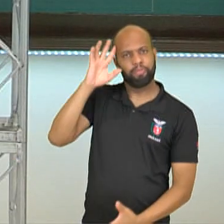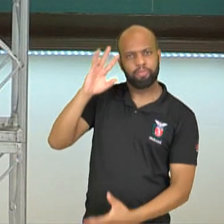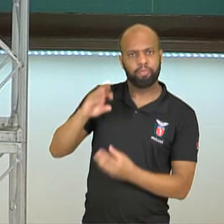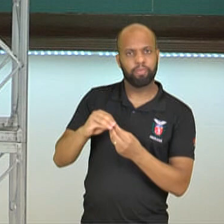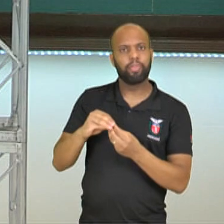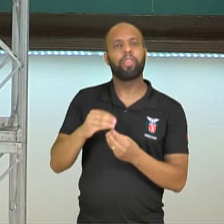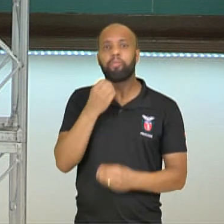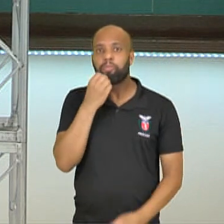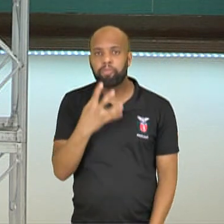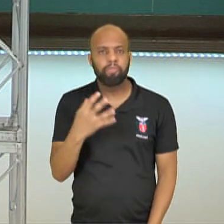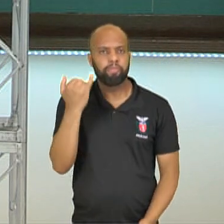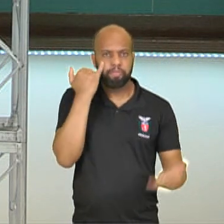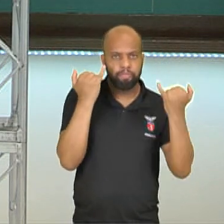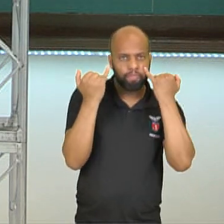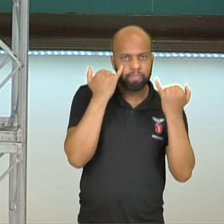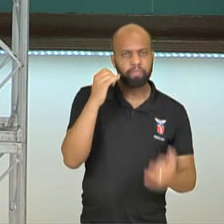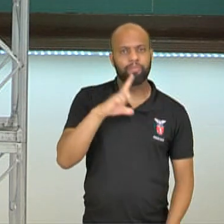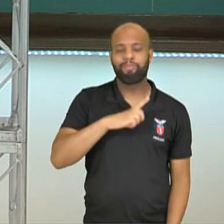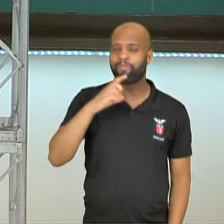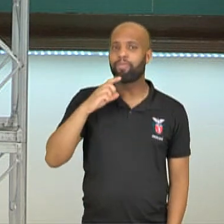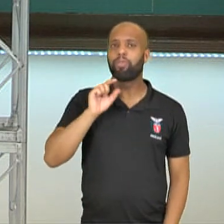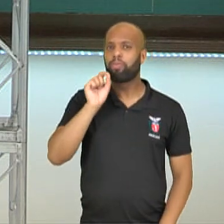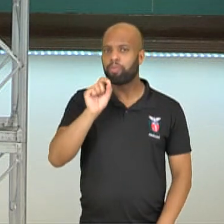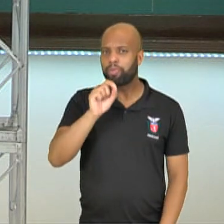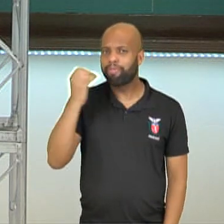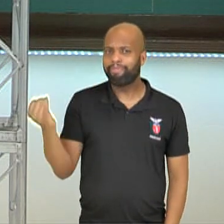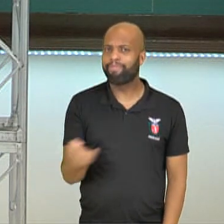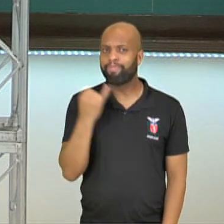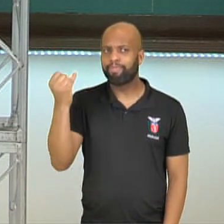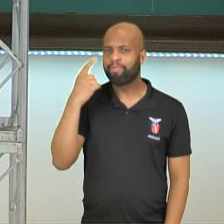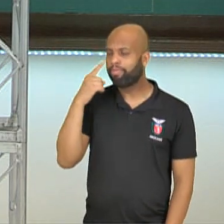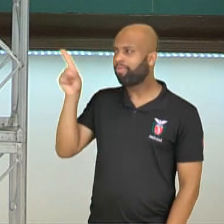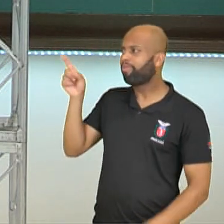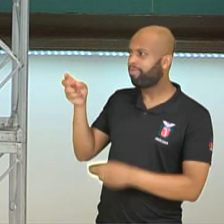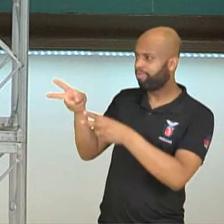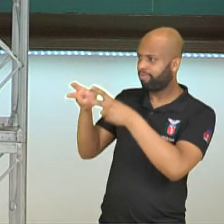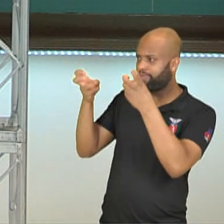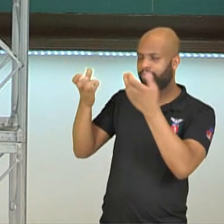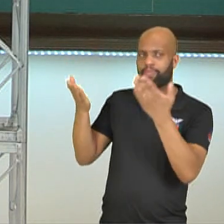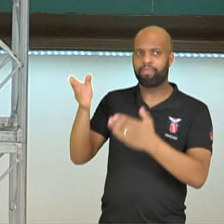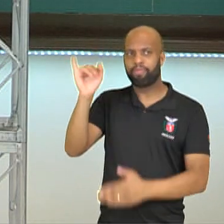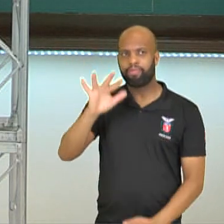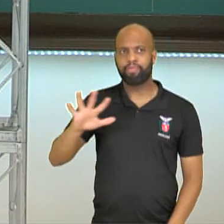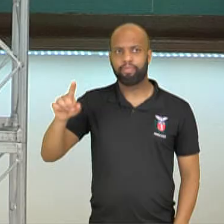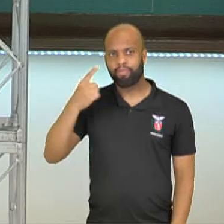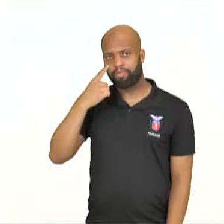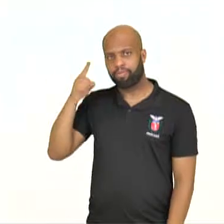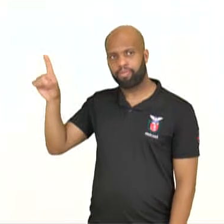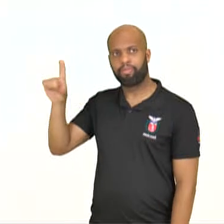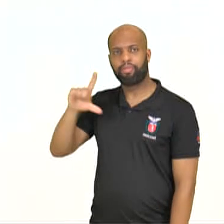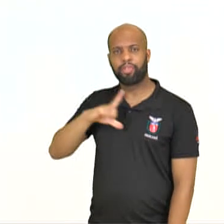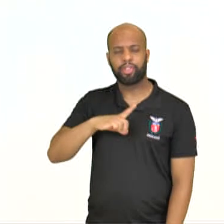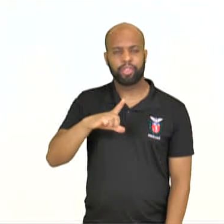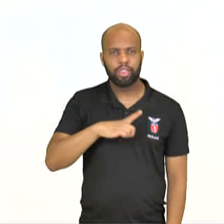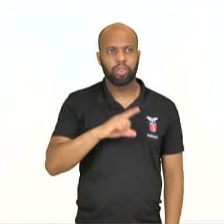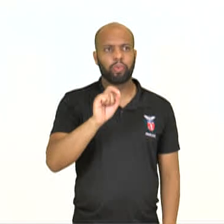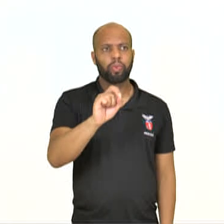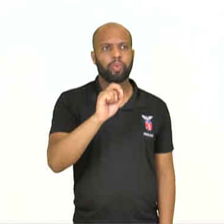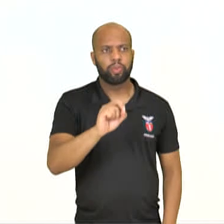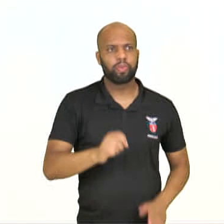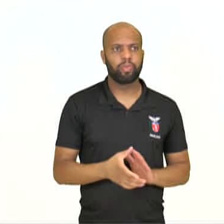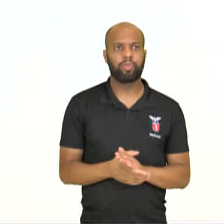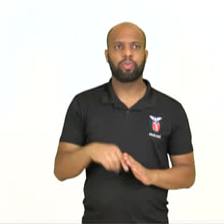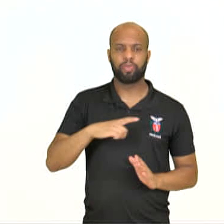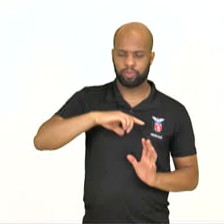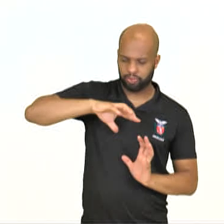as informações que estão postas, é fundamental que você observe na tela a imagem que vai aparecer do lado direito da sua tela, onde nós temos